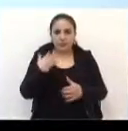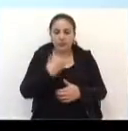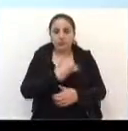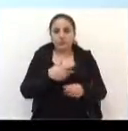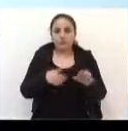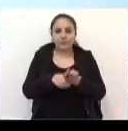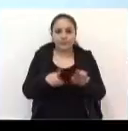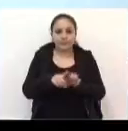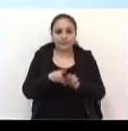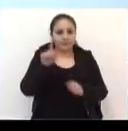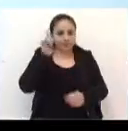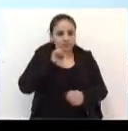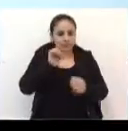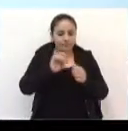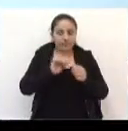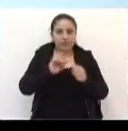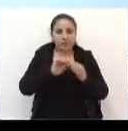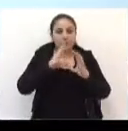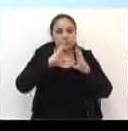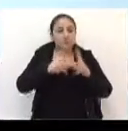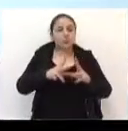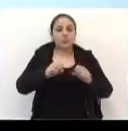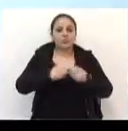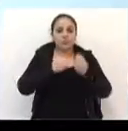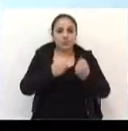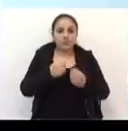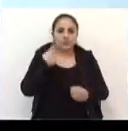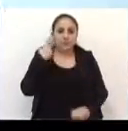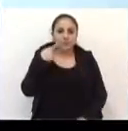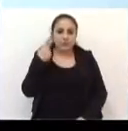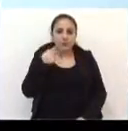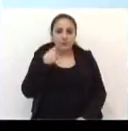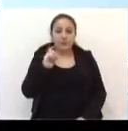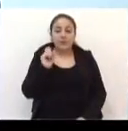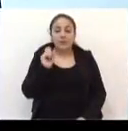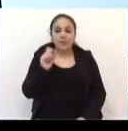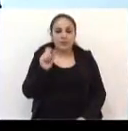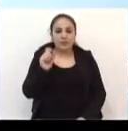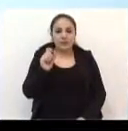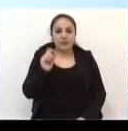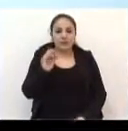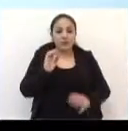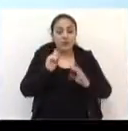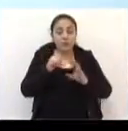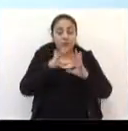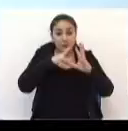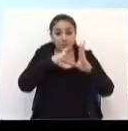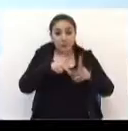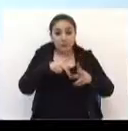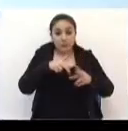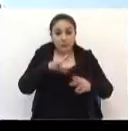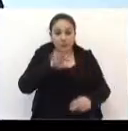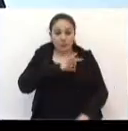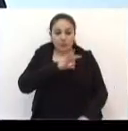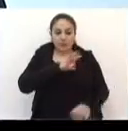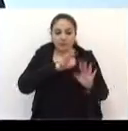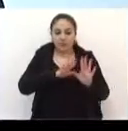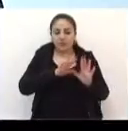nós fazermos toda a força política, né, para que a maior quantidade de policiais fique aqui na